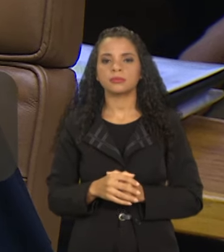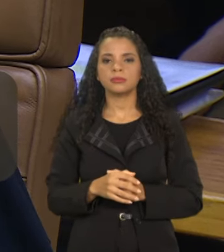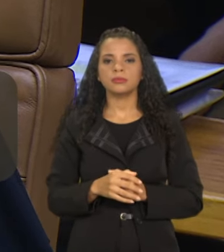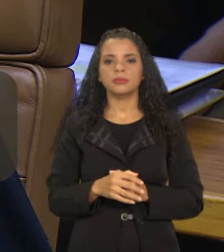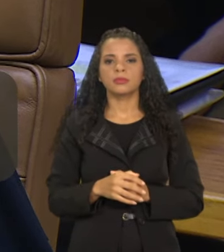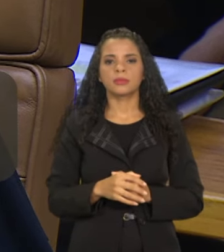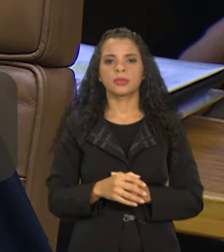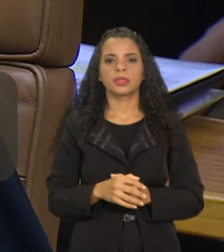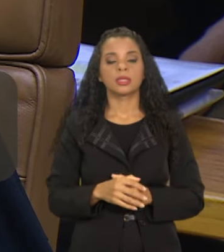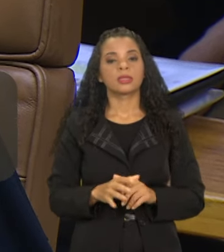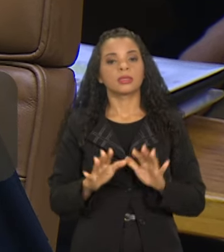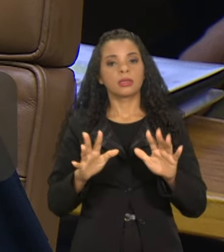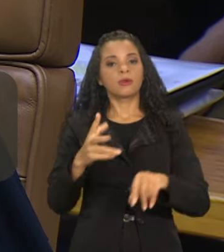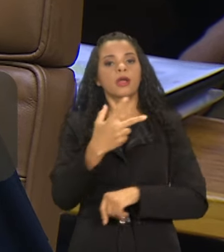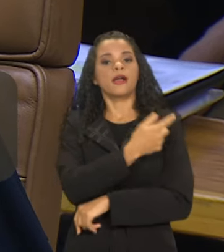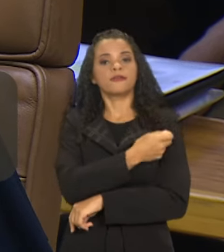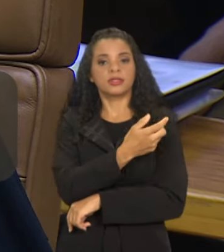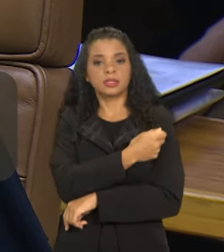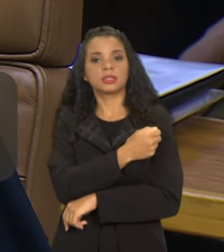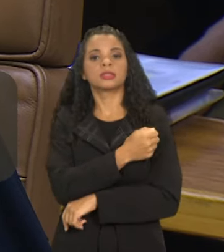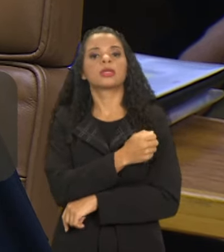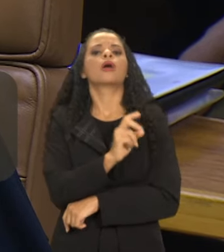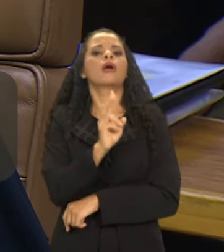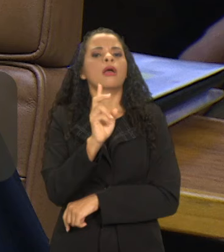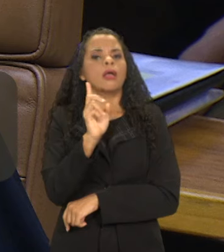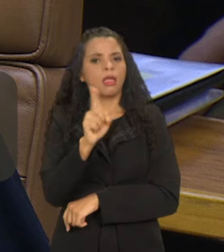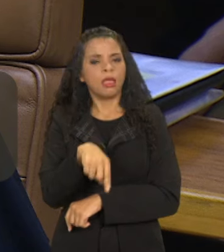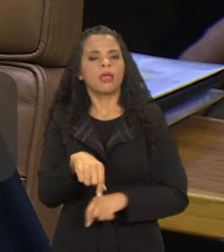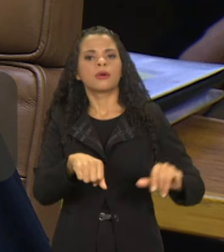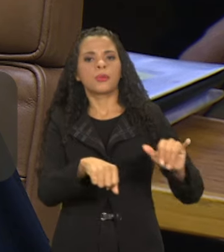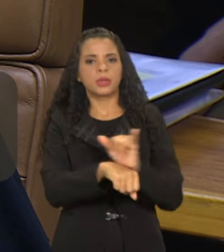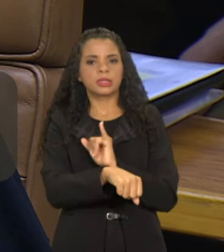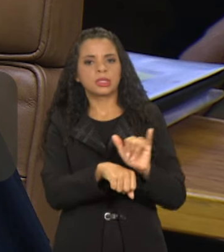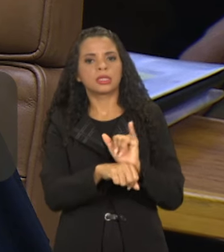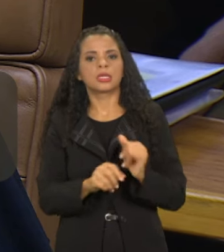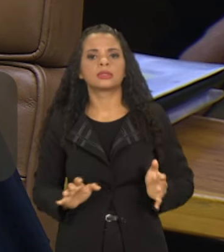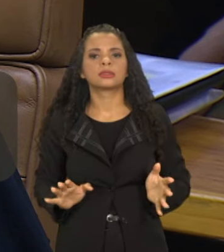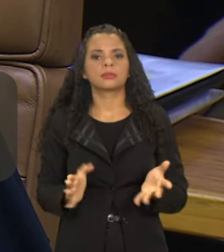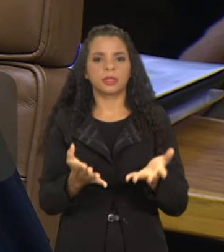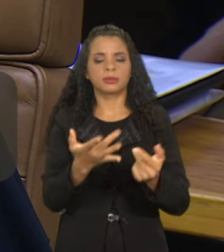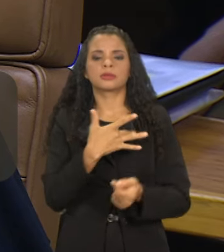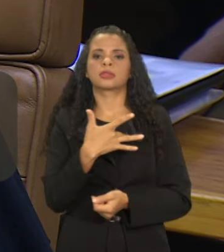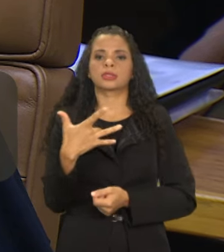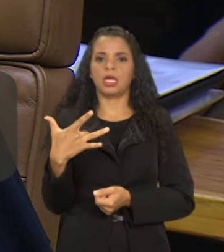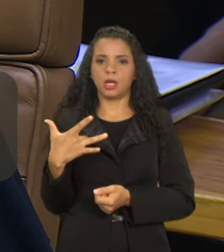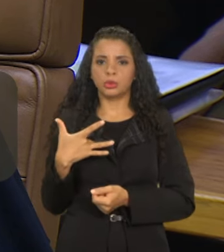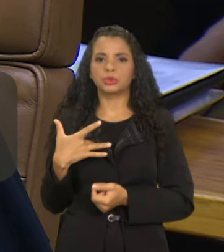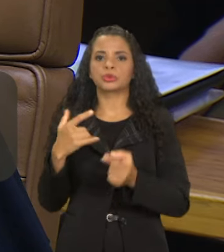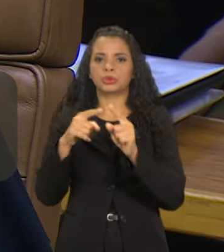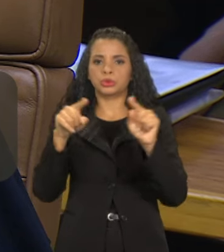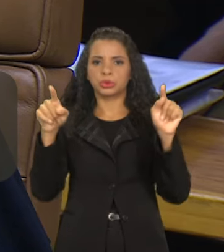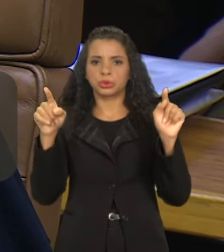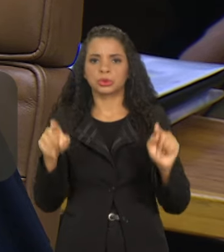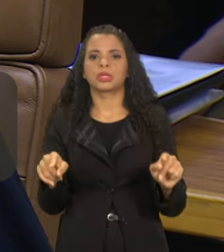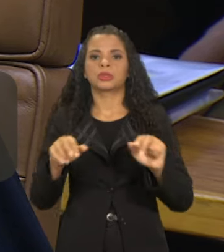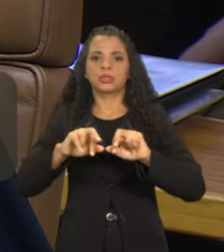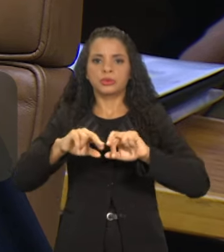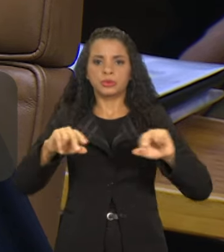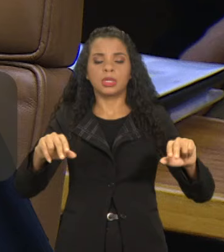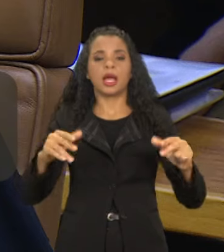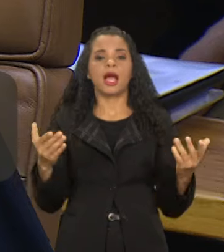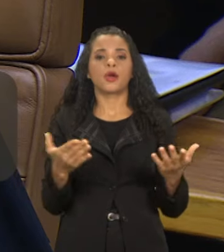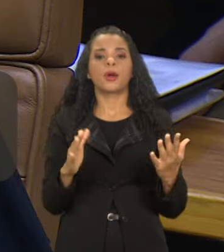Embora a vacinação continue sendo uma das ferramentas mais importantes para promover a saúde, a segurança dos funcionários e a eficiência dos locais de trabalho, agora estamos em uma fase